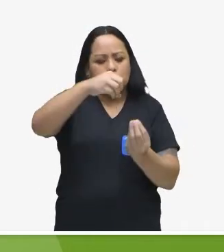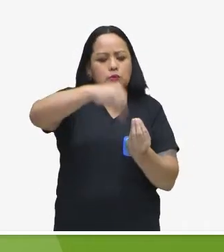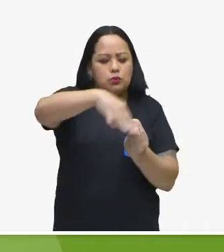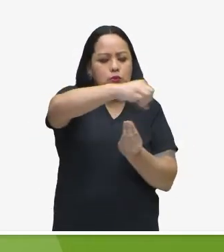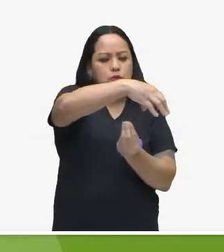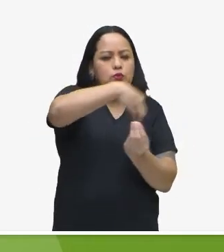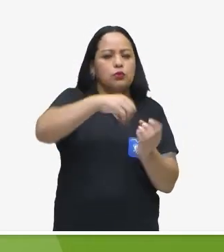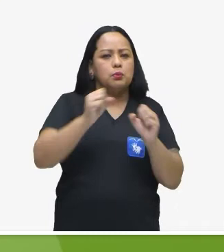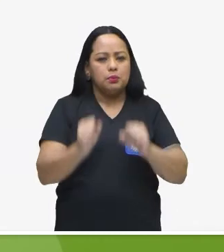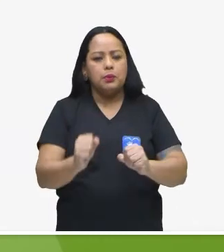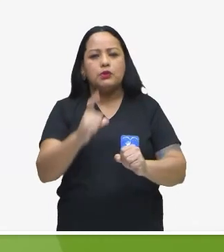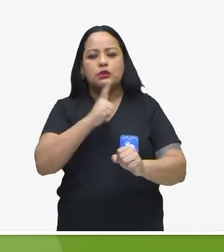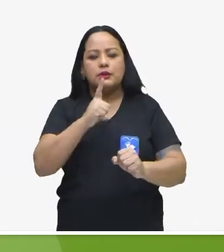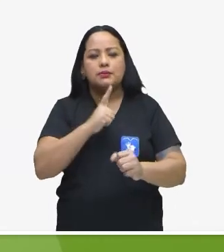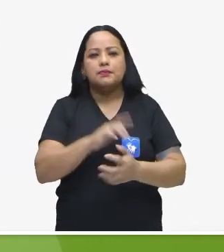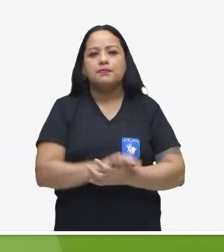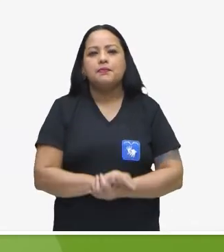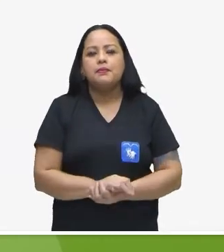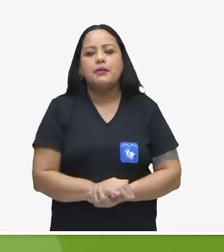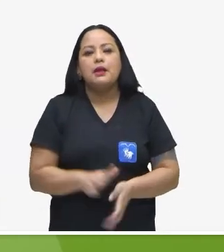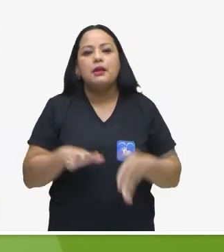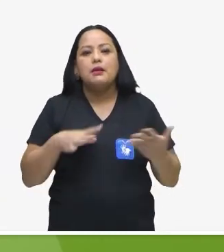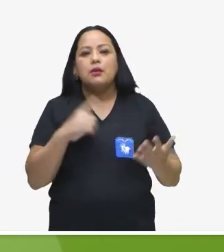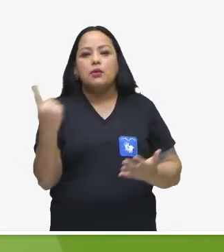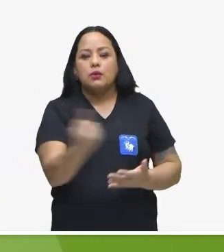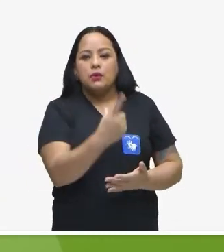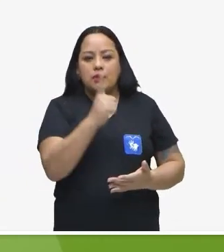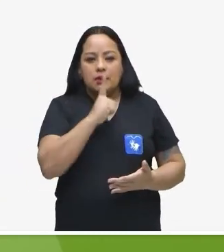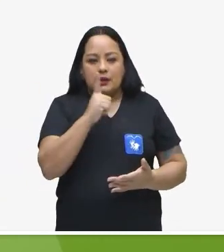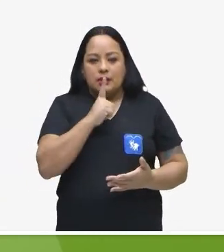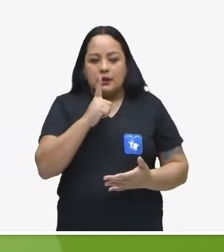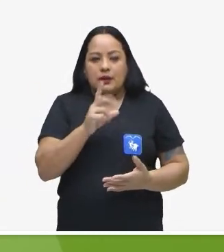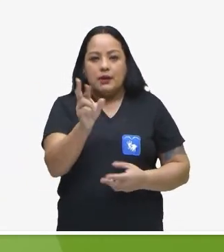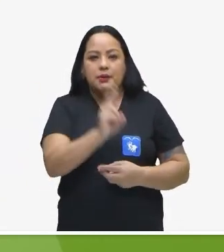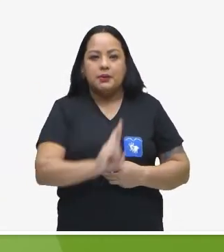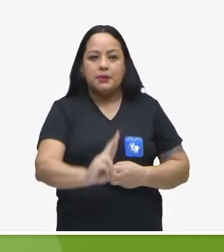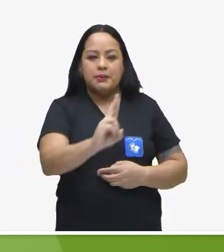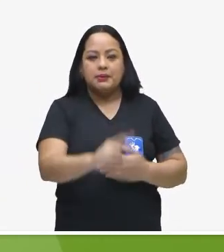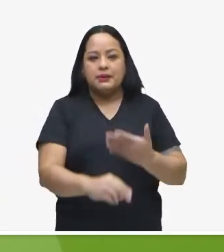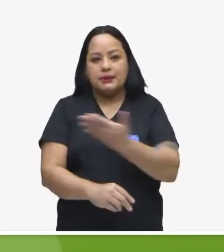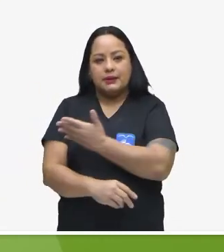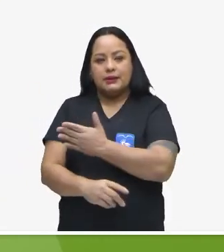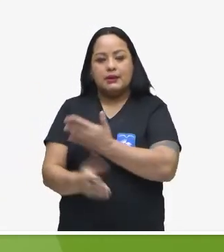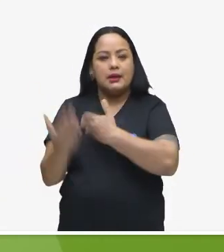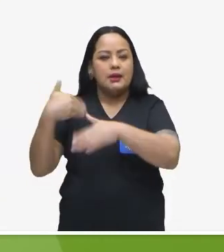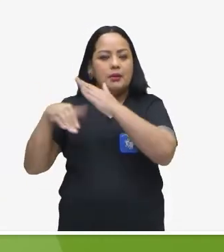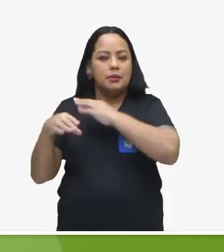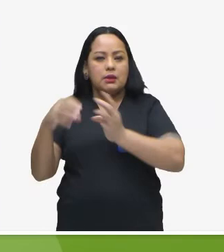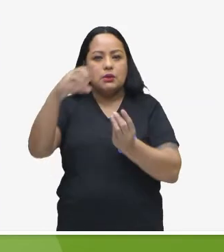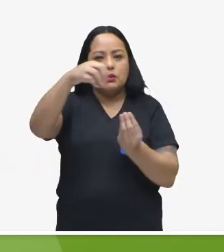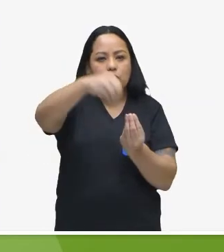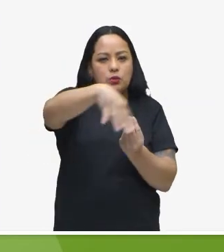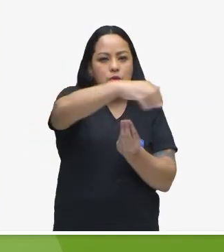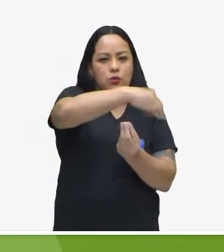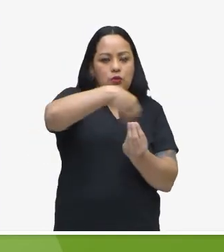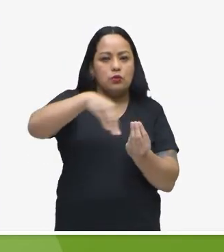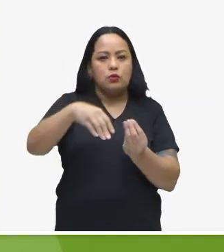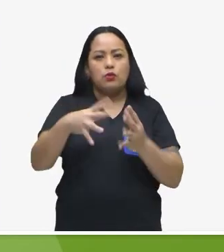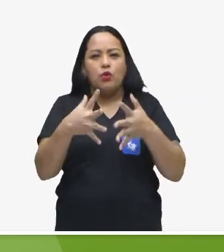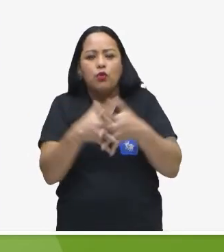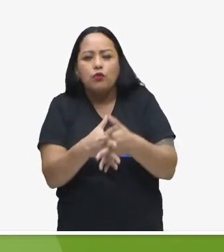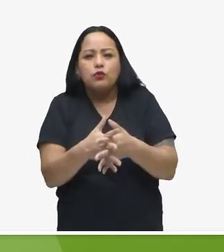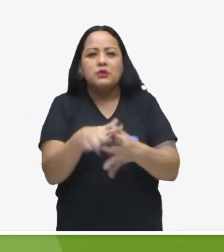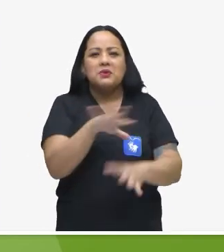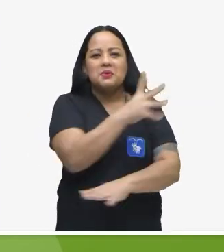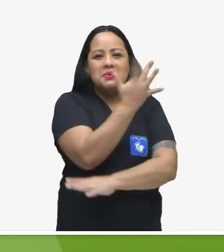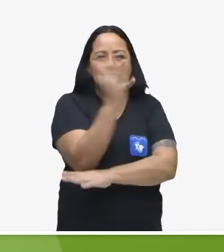várias células, tá bom? E aí a gente tem aqui os seus representantes. E anteriormente os fungos já foram até confundidos com plantas, né?